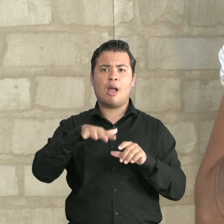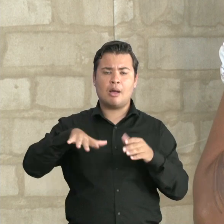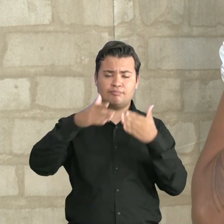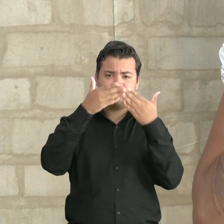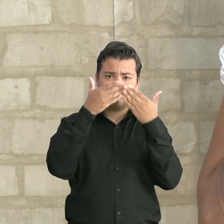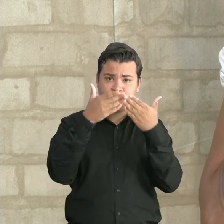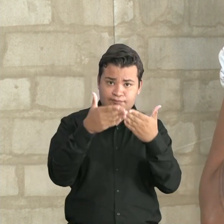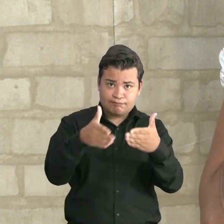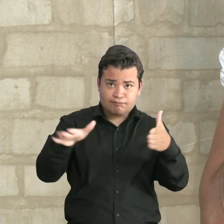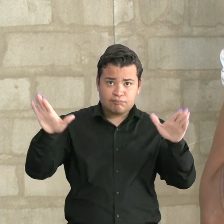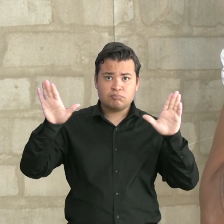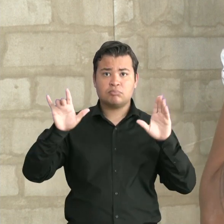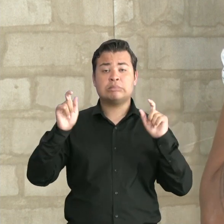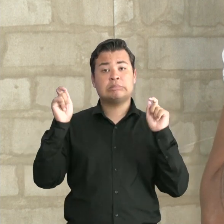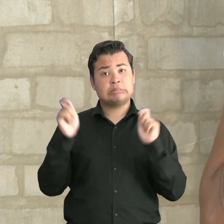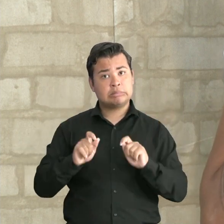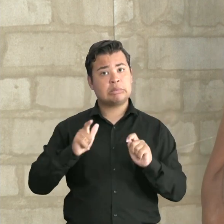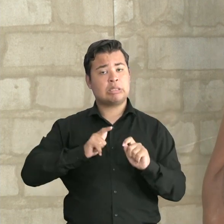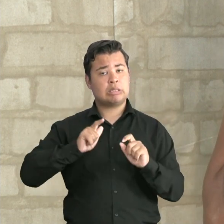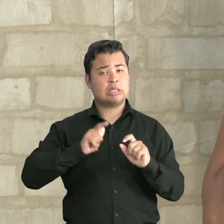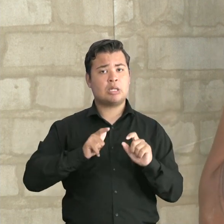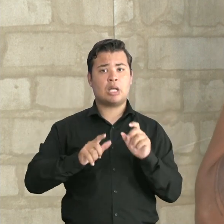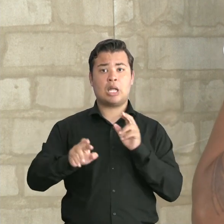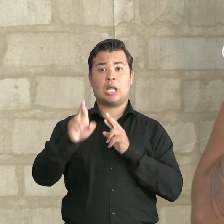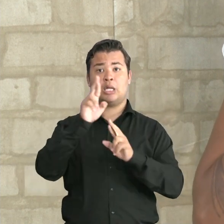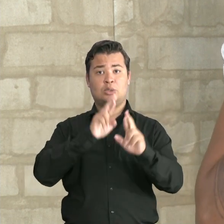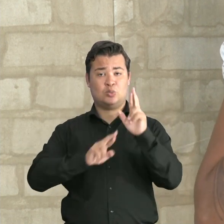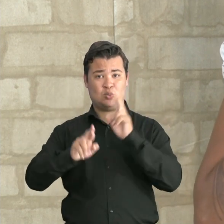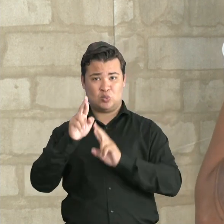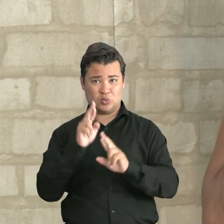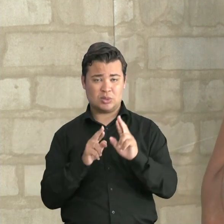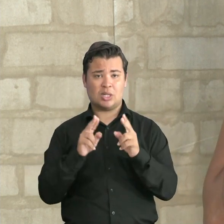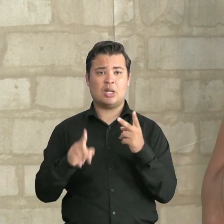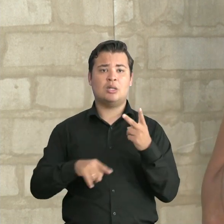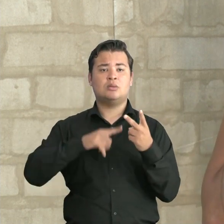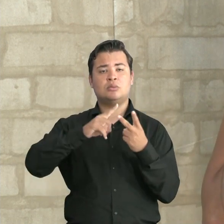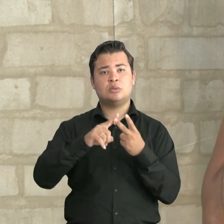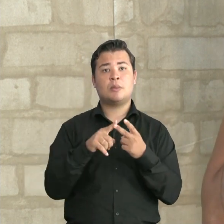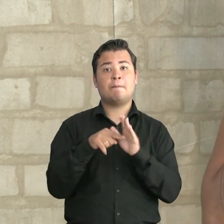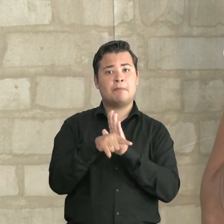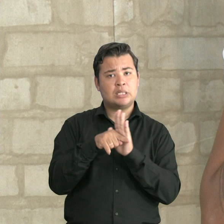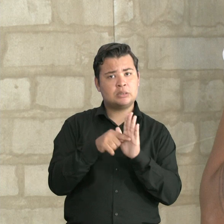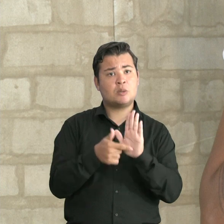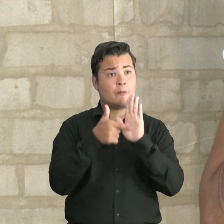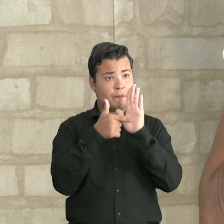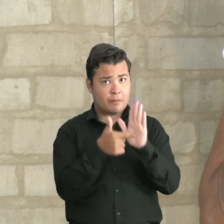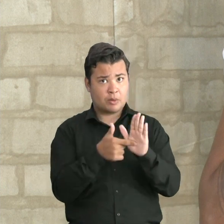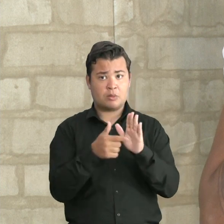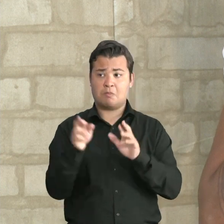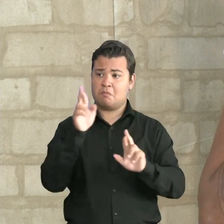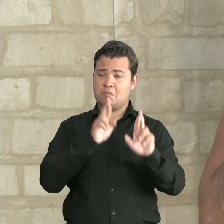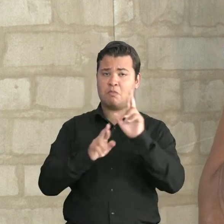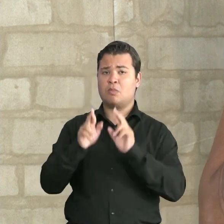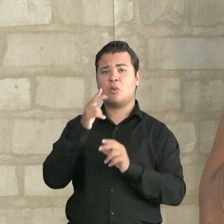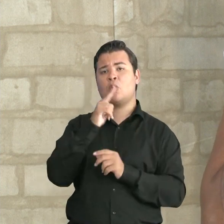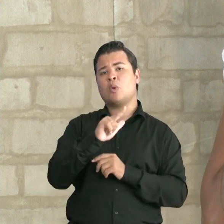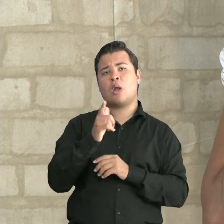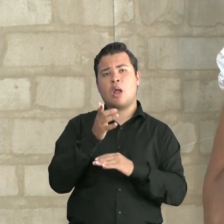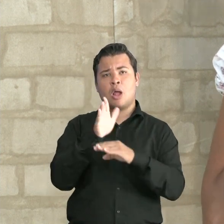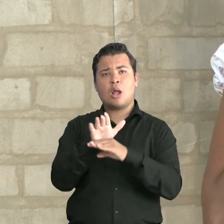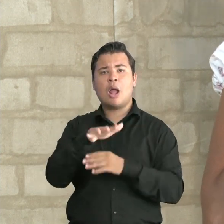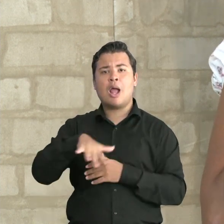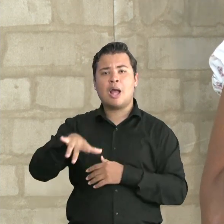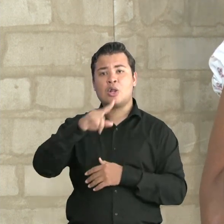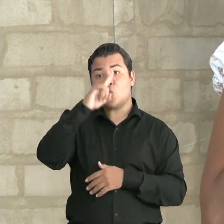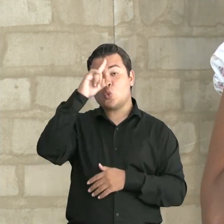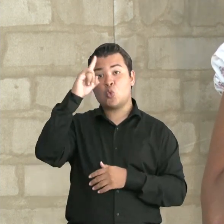epistêmicos, apresentando resultados, desenvolvendo pesquisas e apresentando resultados que sejam também inovadores no